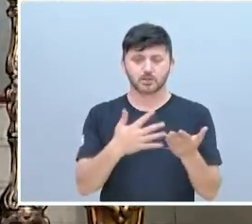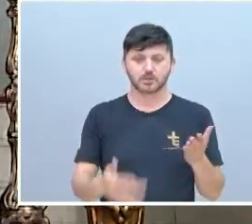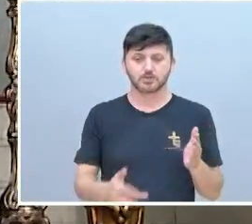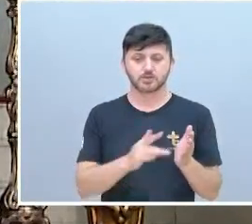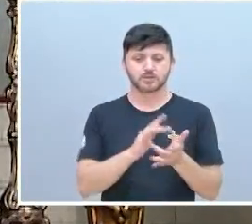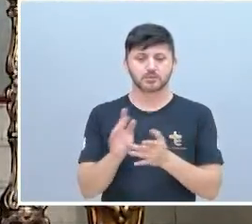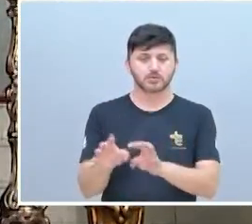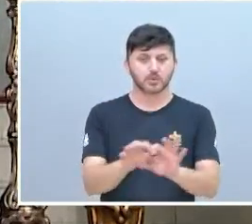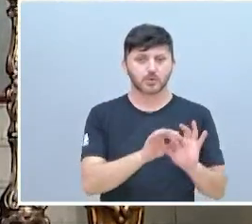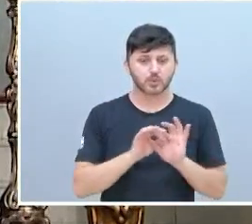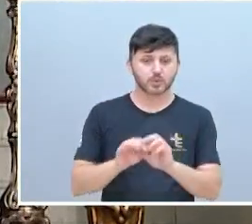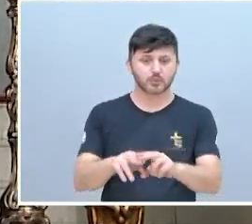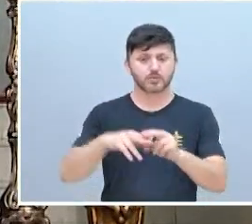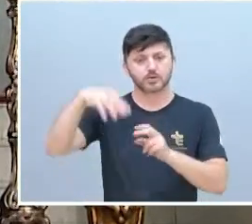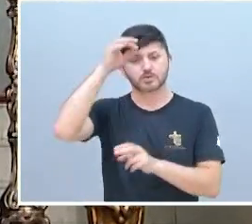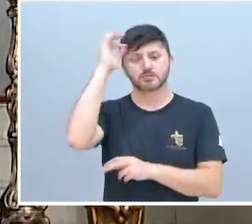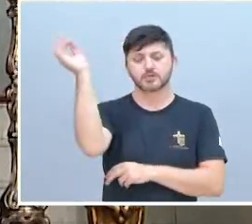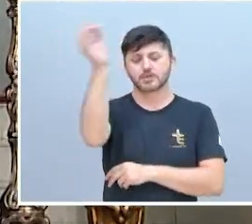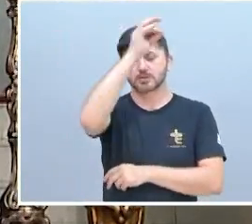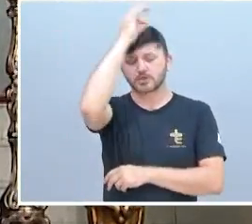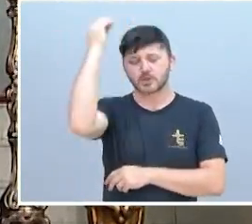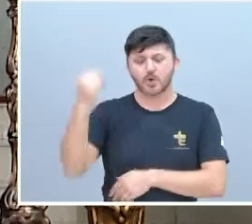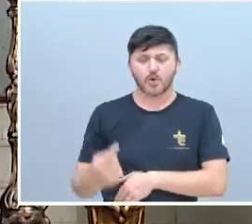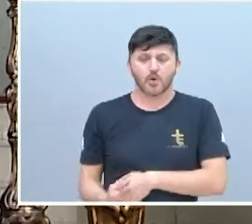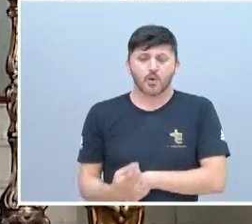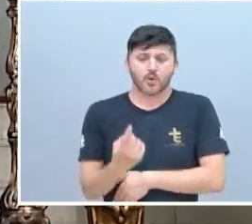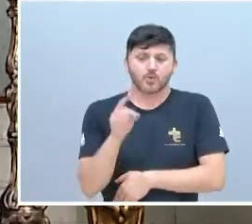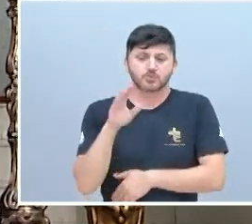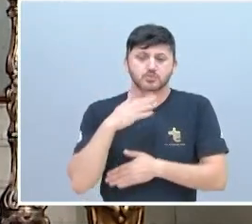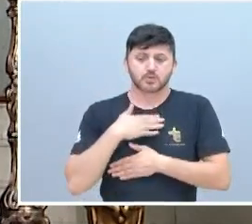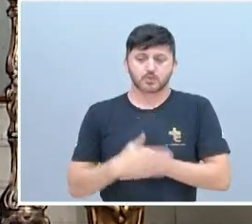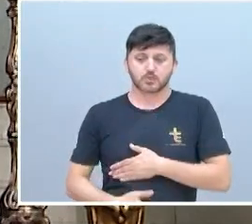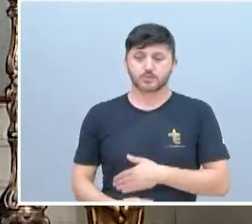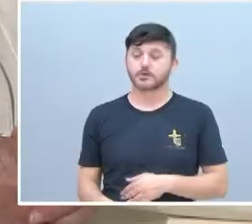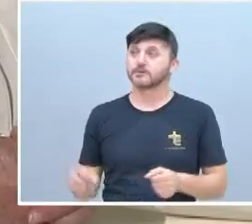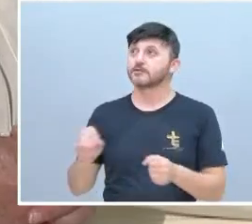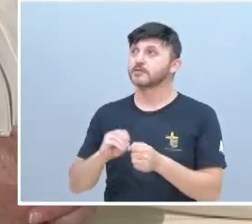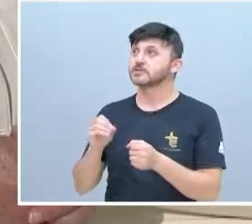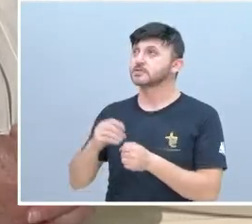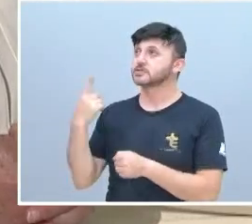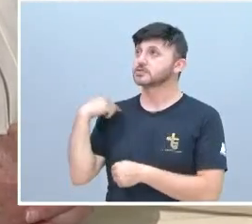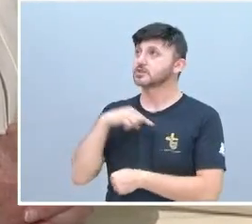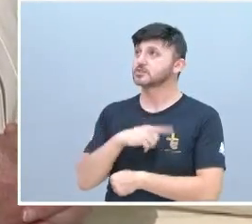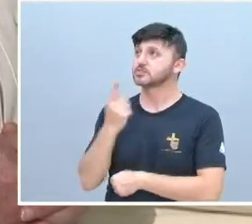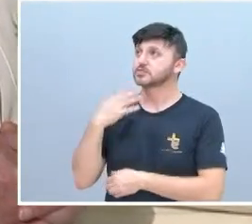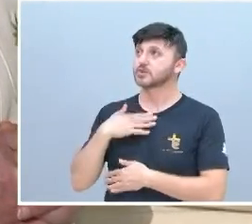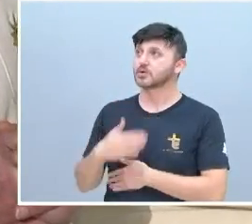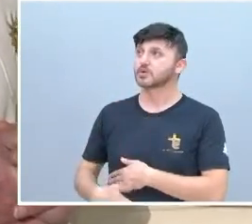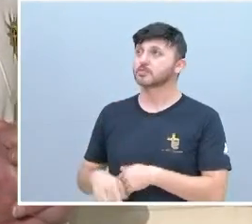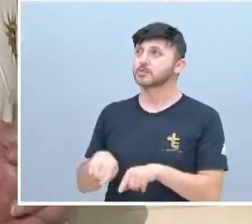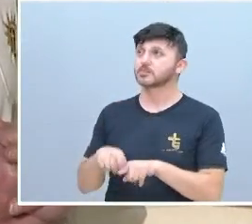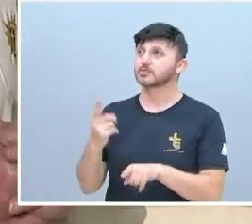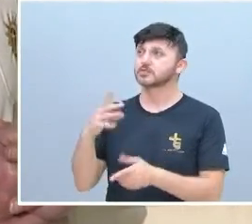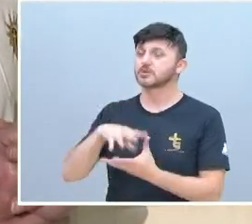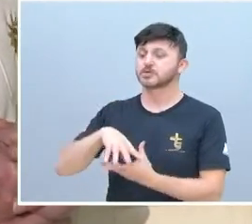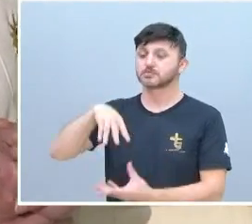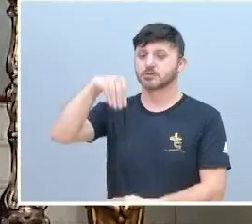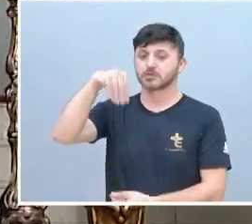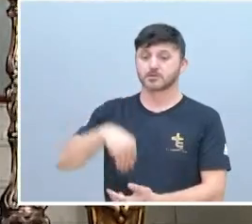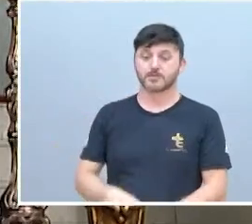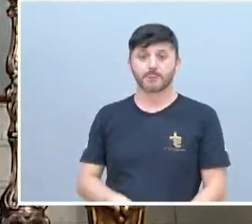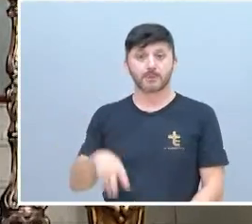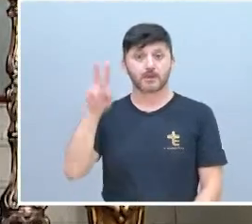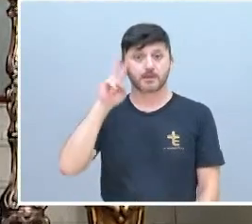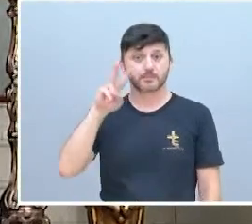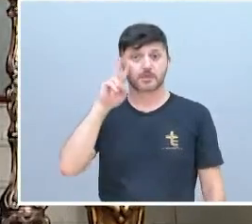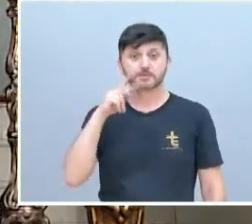sangue de Cristo, sejamos reunidos pelo Espírito Santo num só corpo. Fazei de nós um só corpo e um só